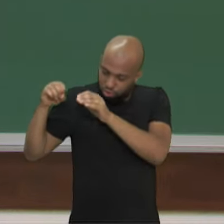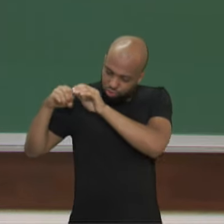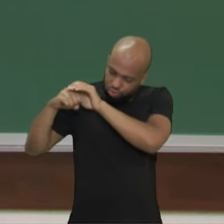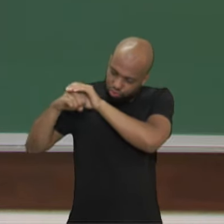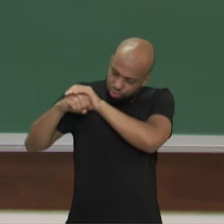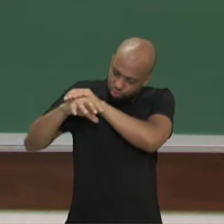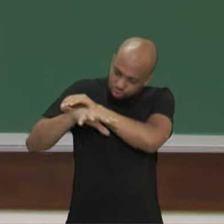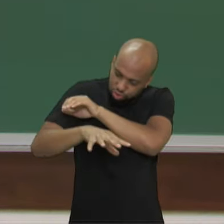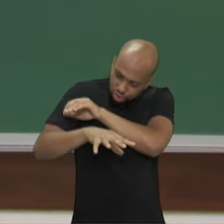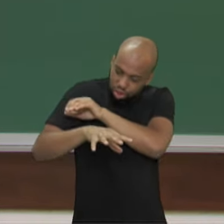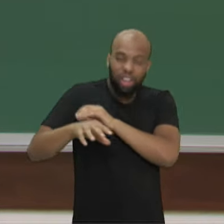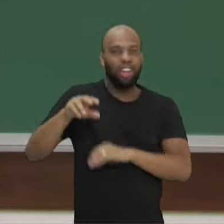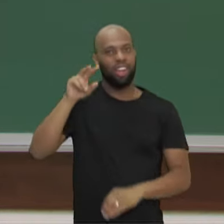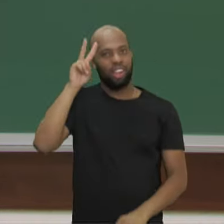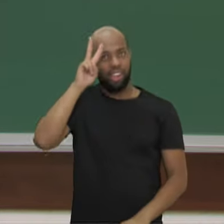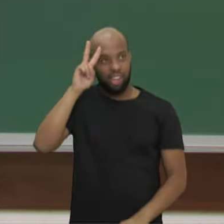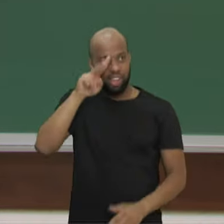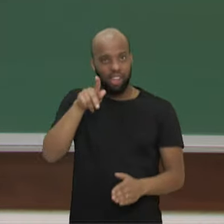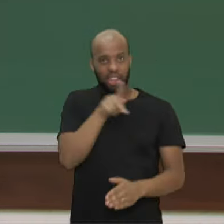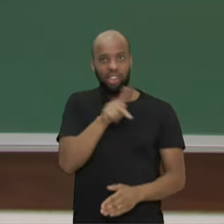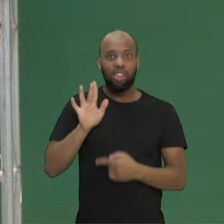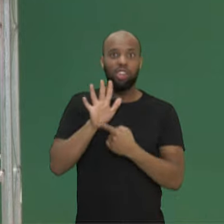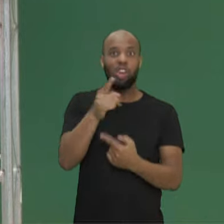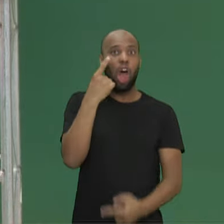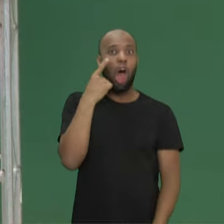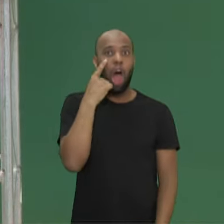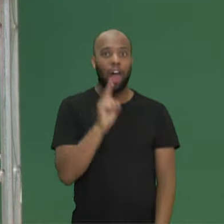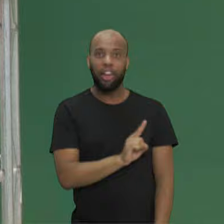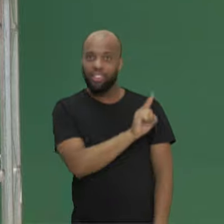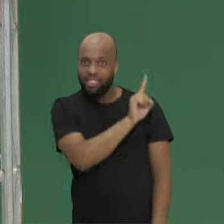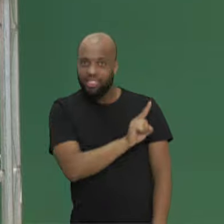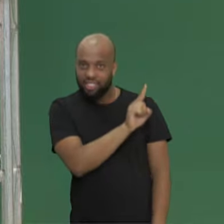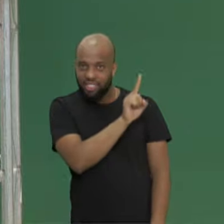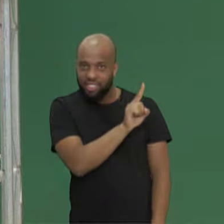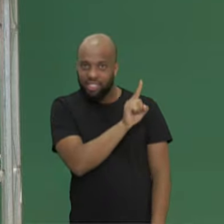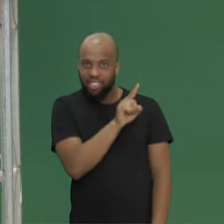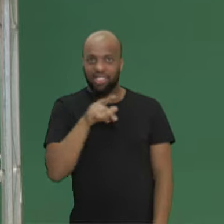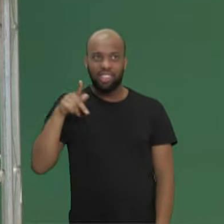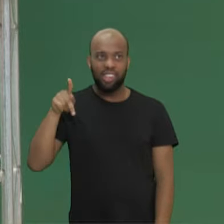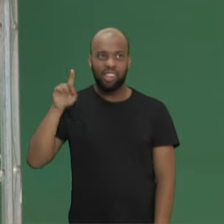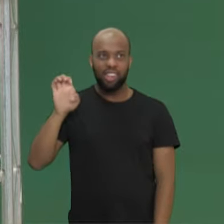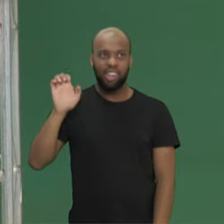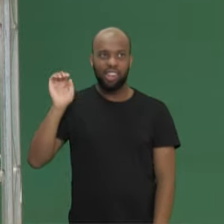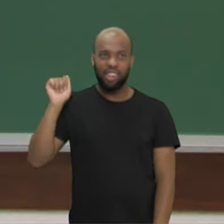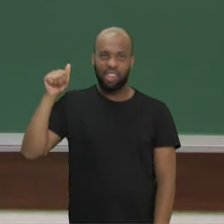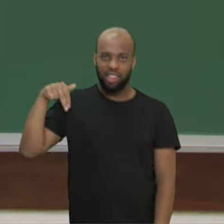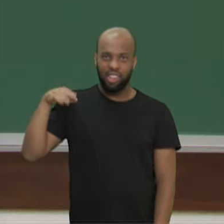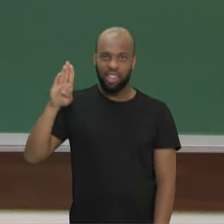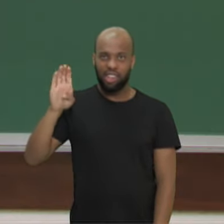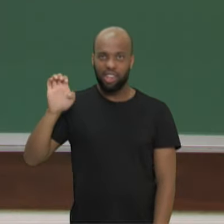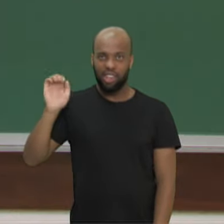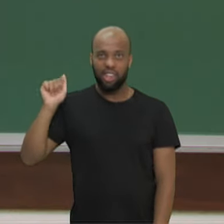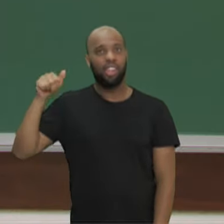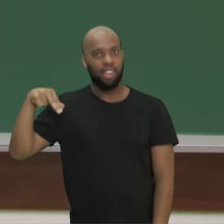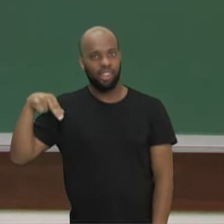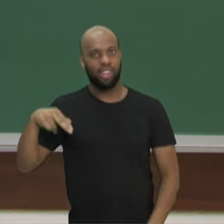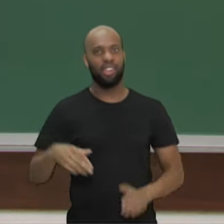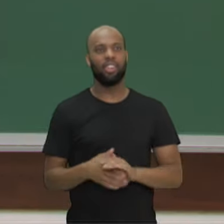A professora mostrou o bim-bim para vocês, não é mesmo?